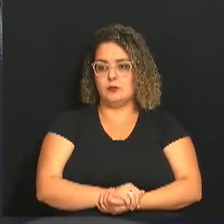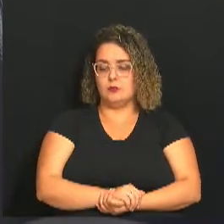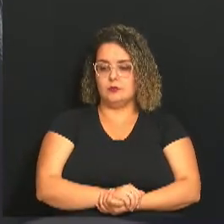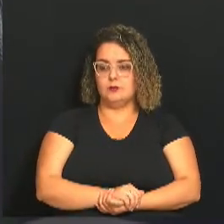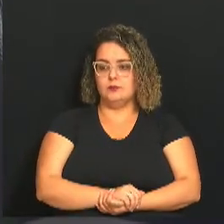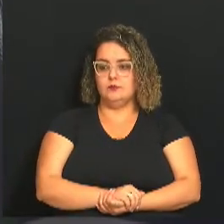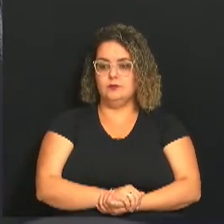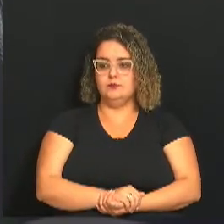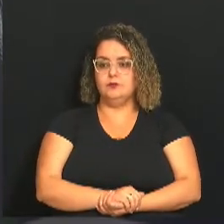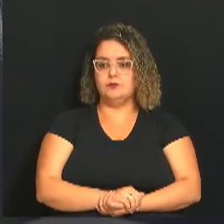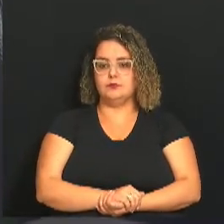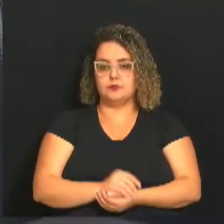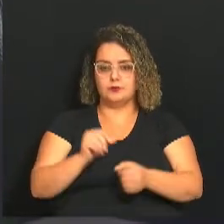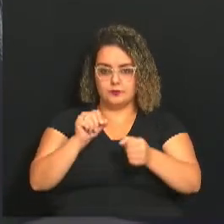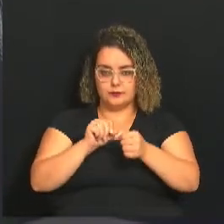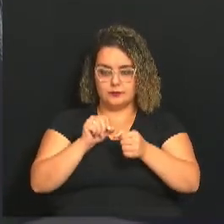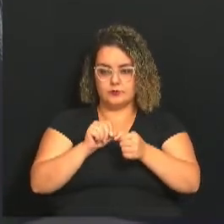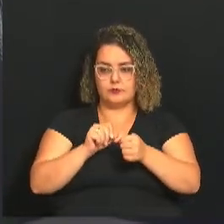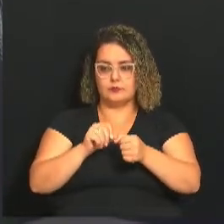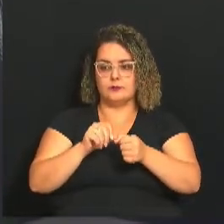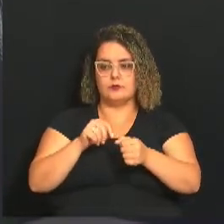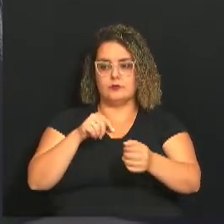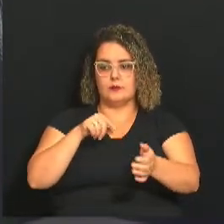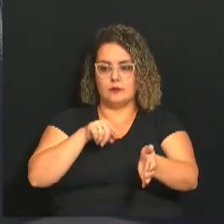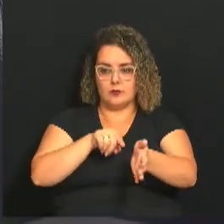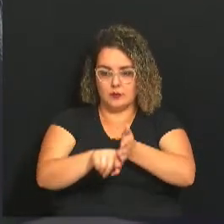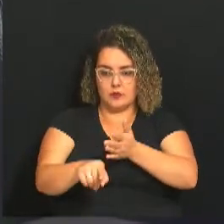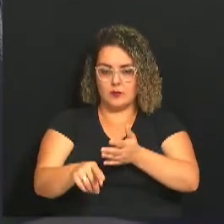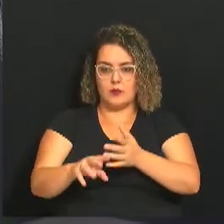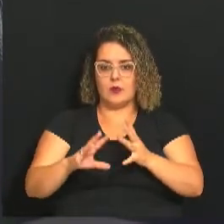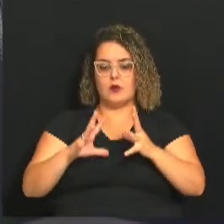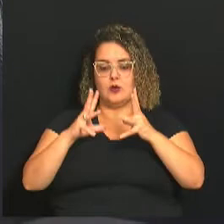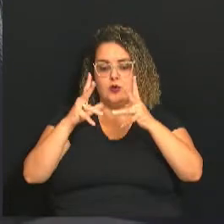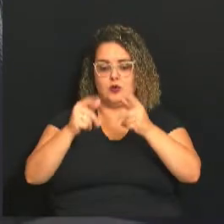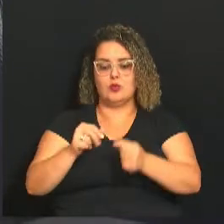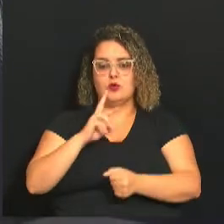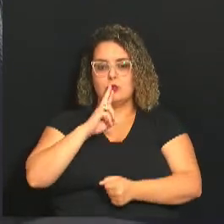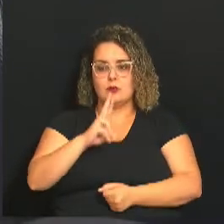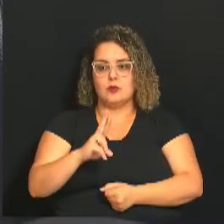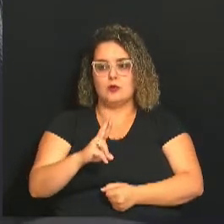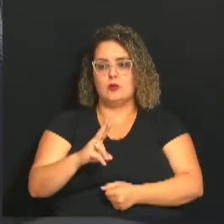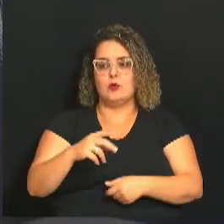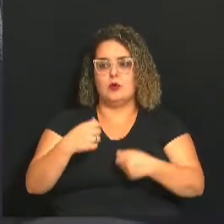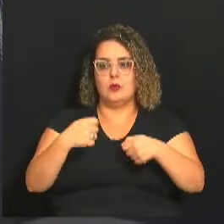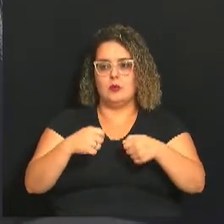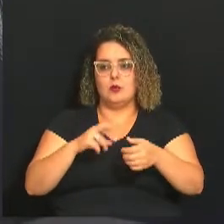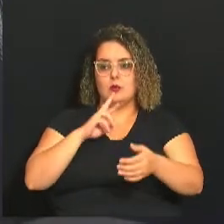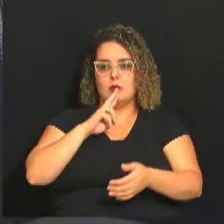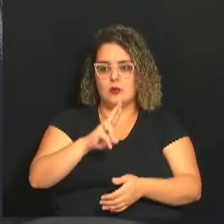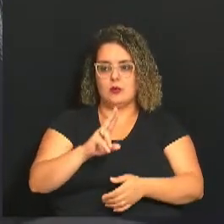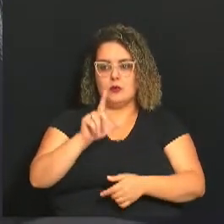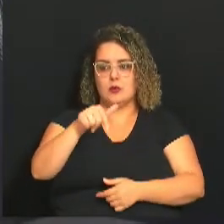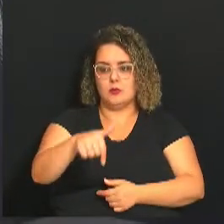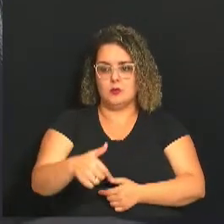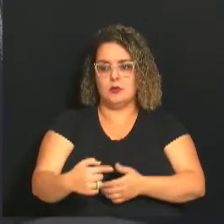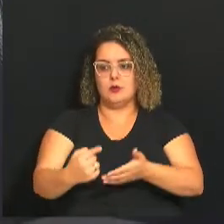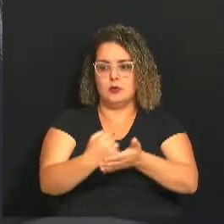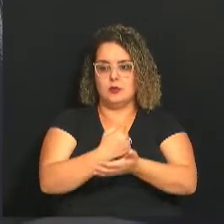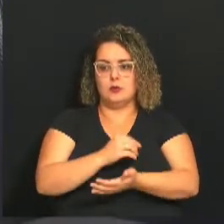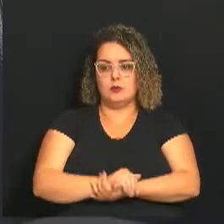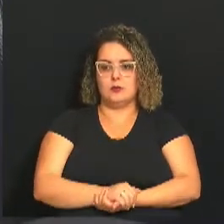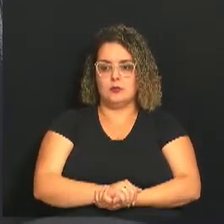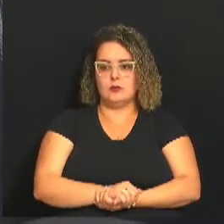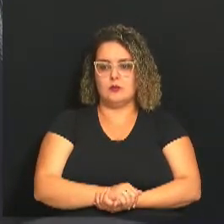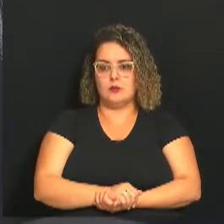prefere que eu faça também as questões e você responda, ou você prefere responder esse bloco e eu...